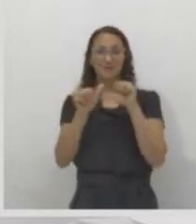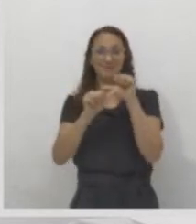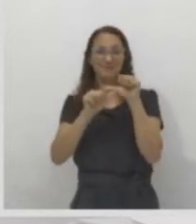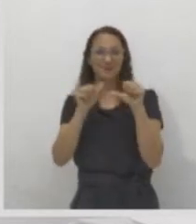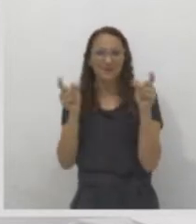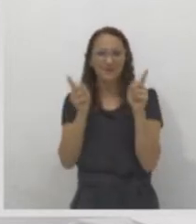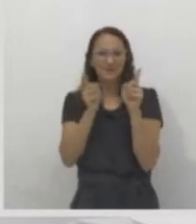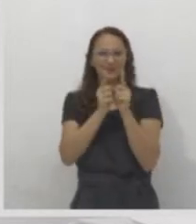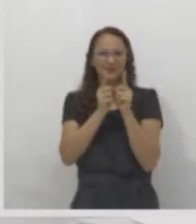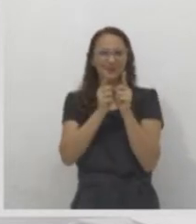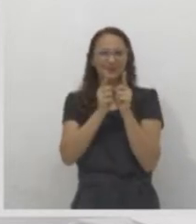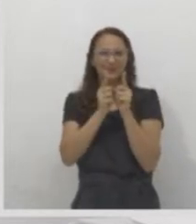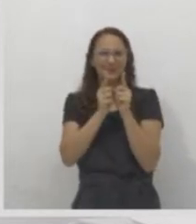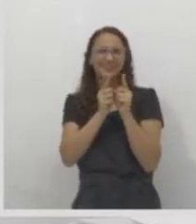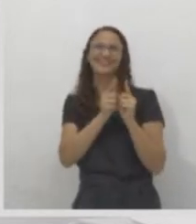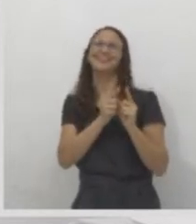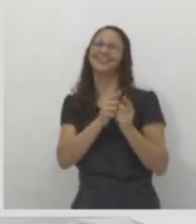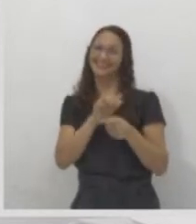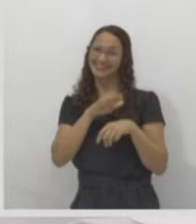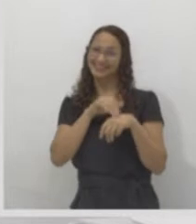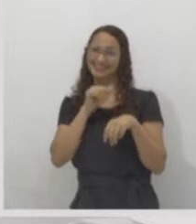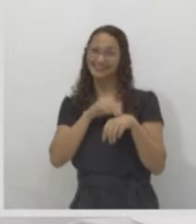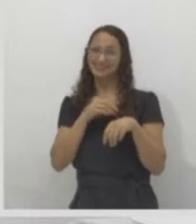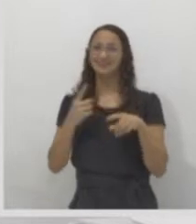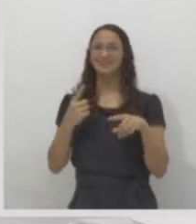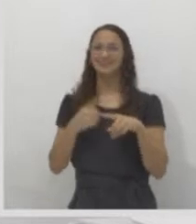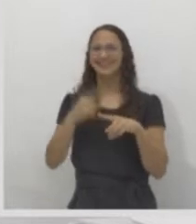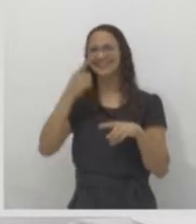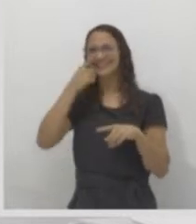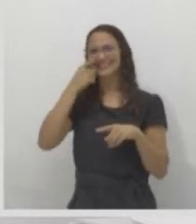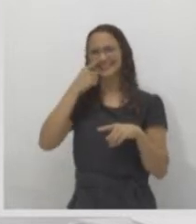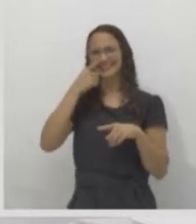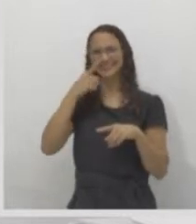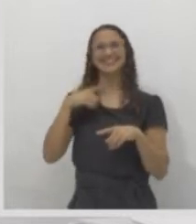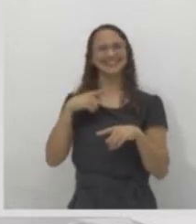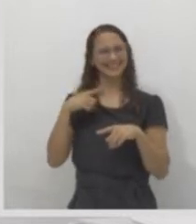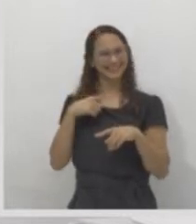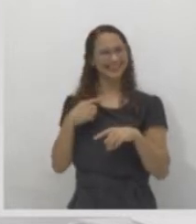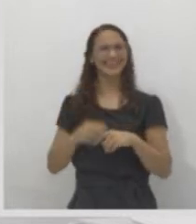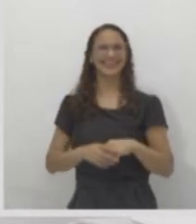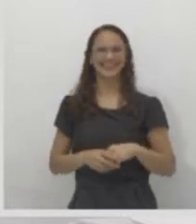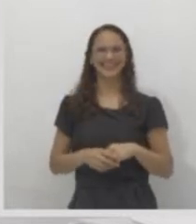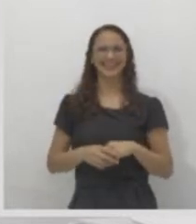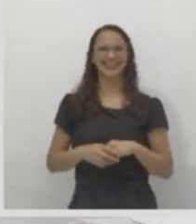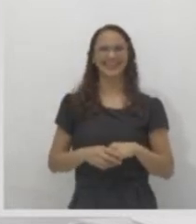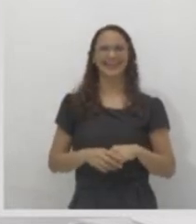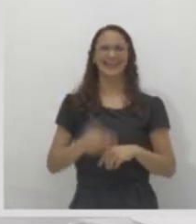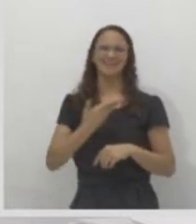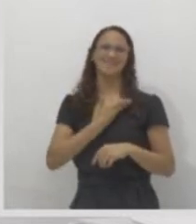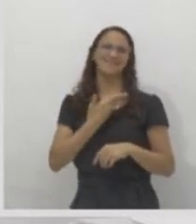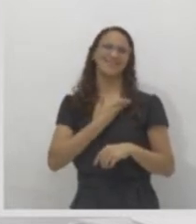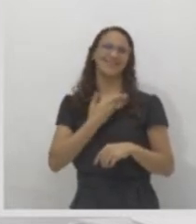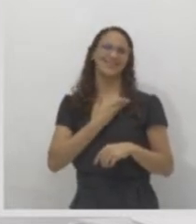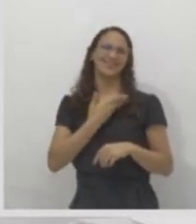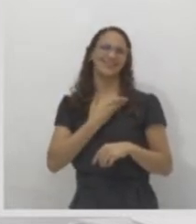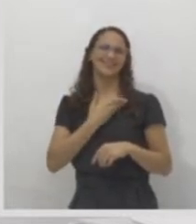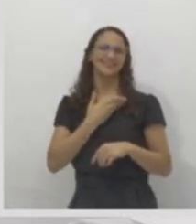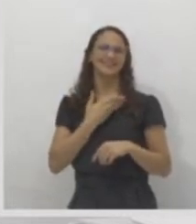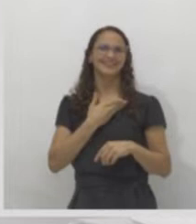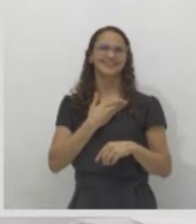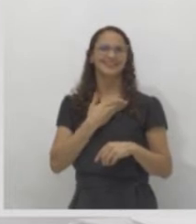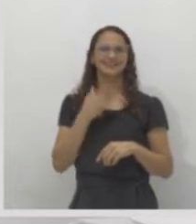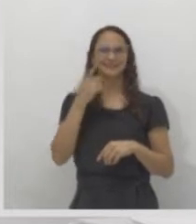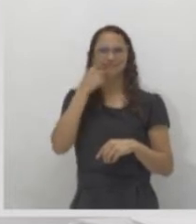ô Gegel, é isso mesmo. A gente tem os apelidos quando a gente tem uma amizade íntima, né? E a gente começa a chamar